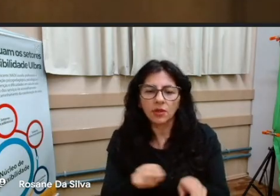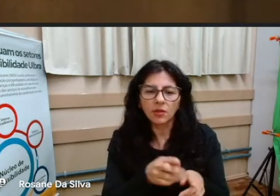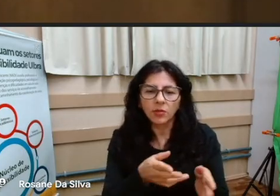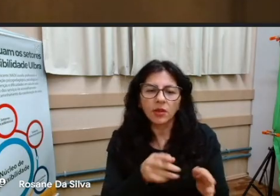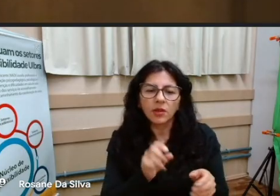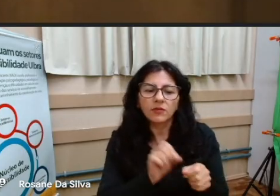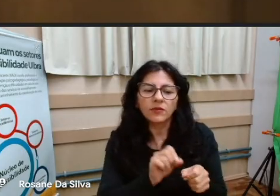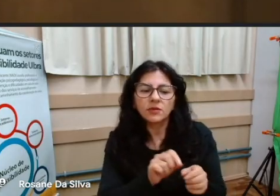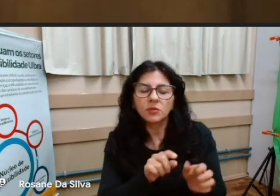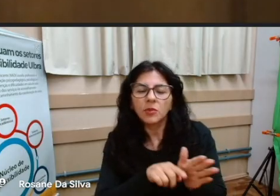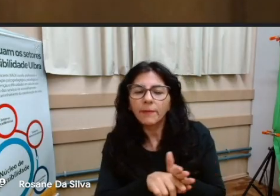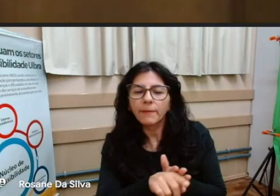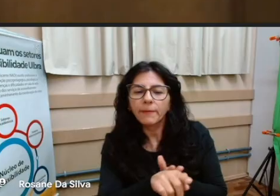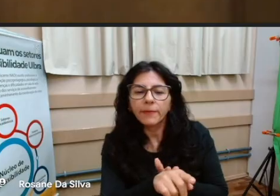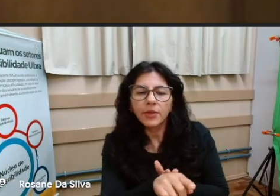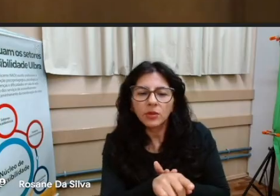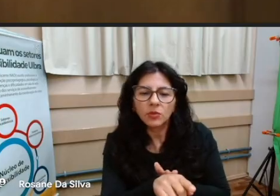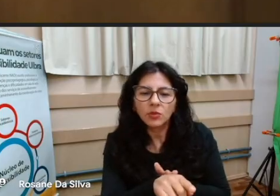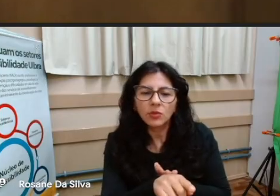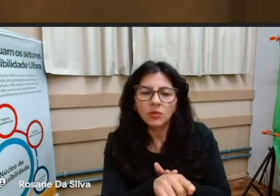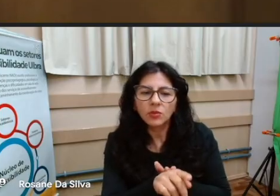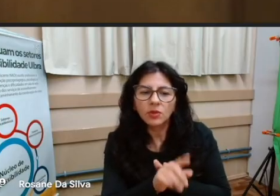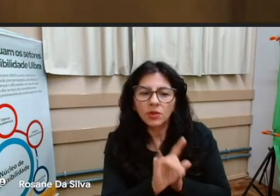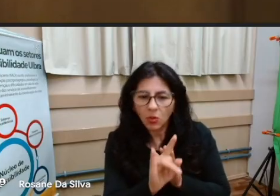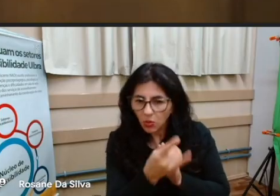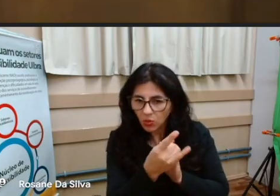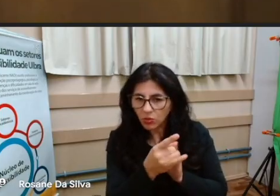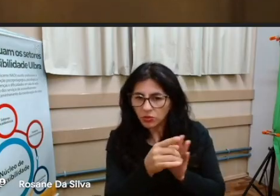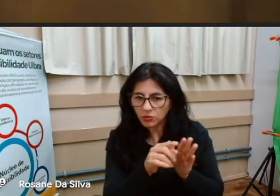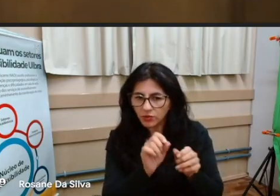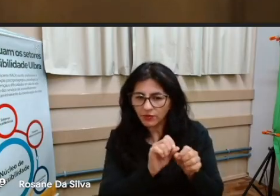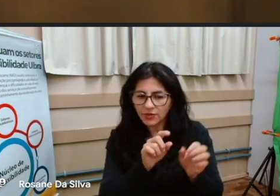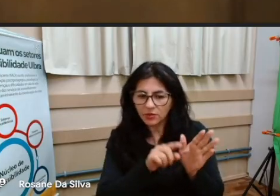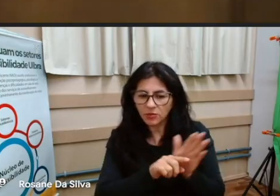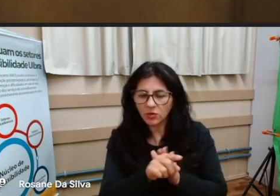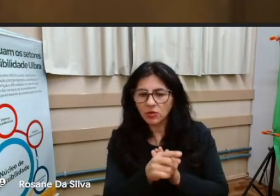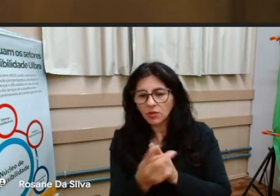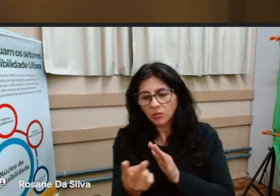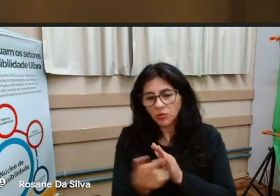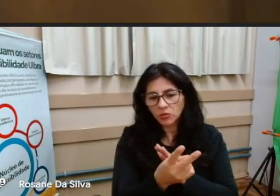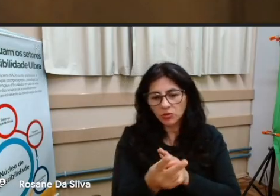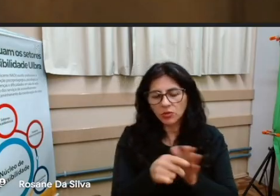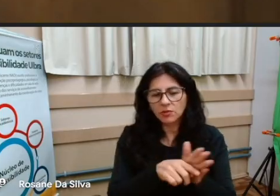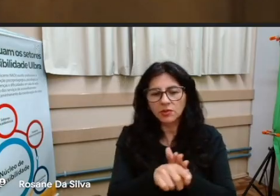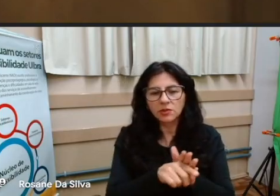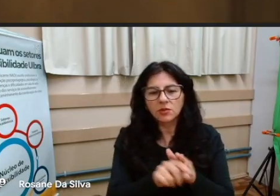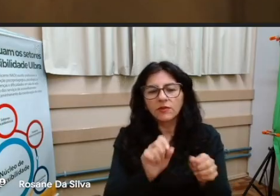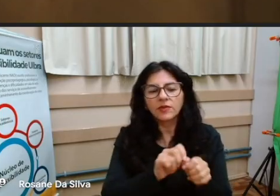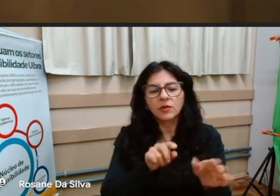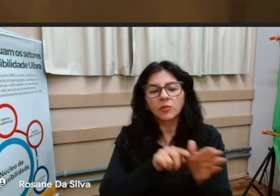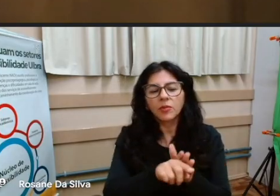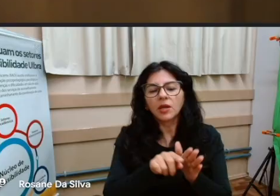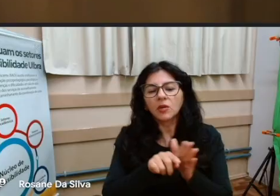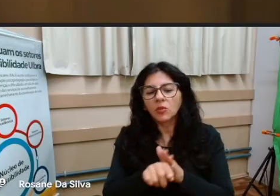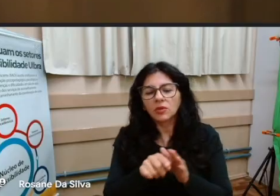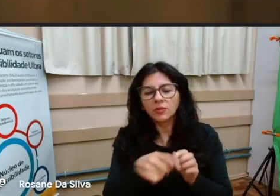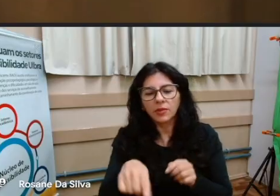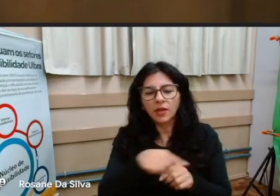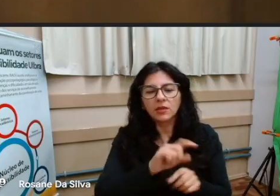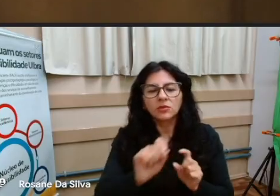também gostaria de fazer uma pergunta meio que eh final assim pros nossos dois pesquisadores que